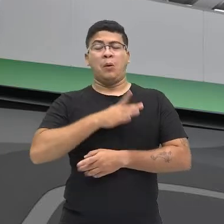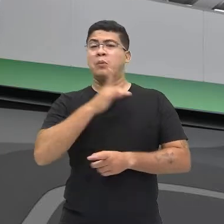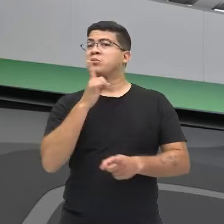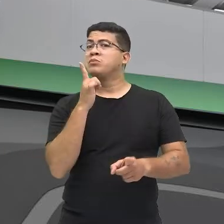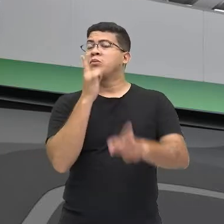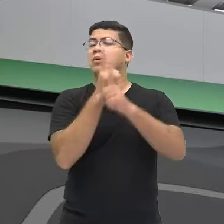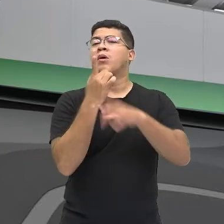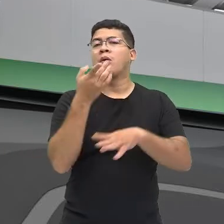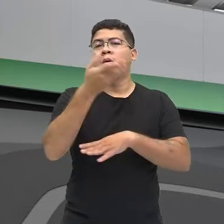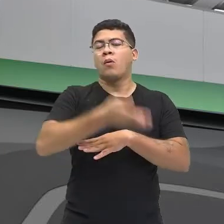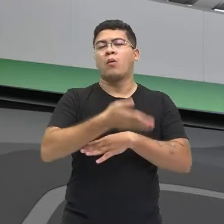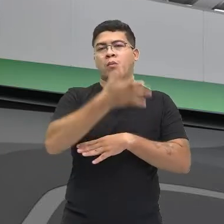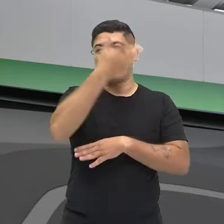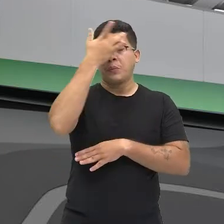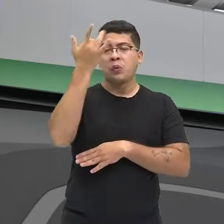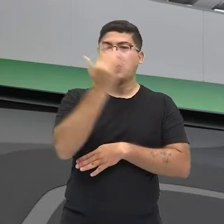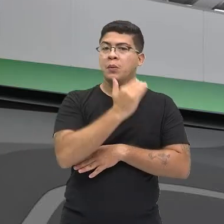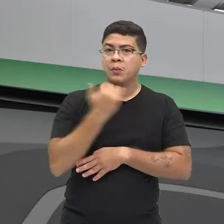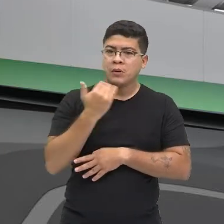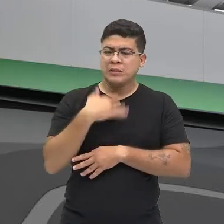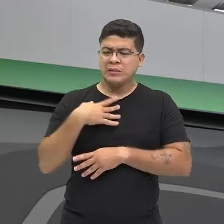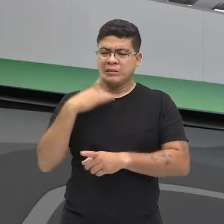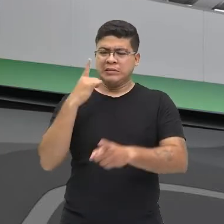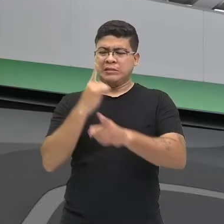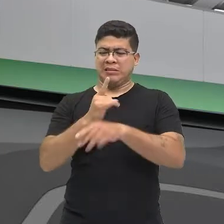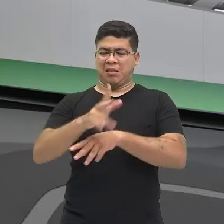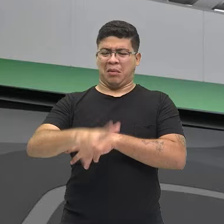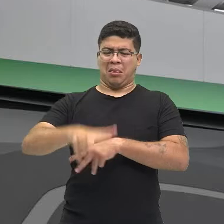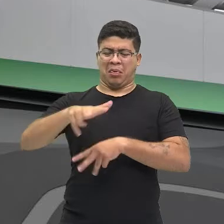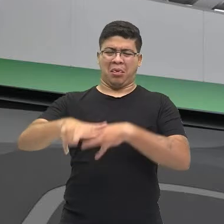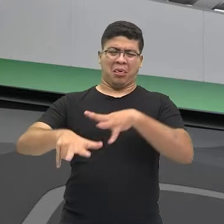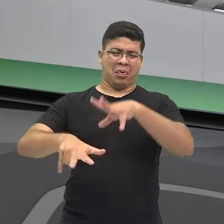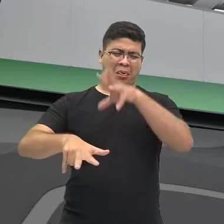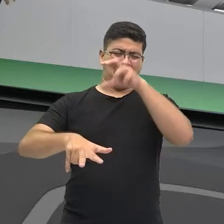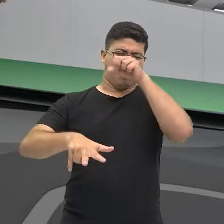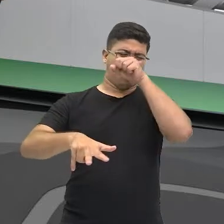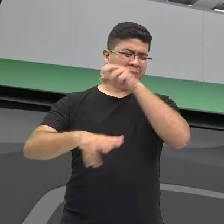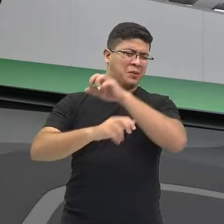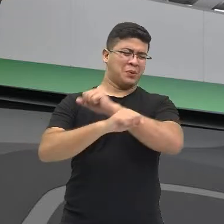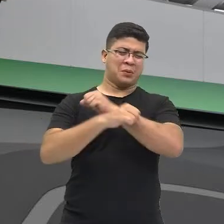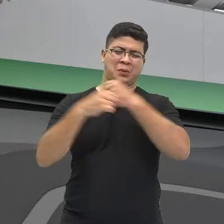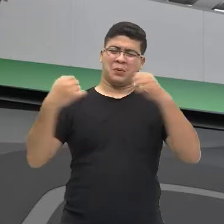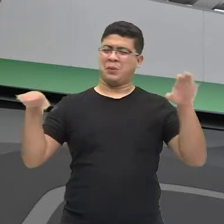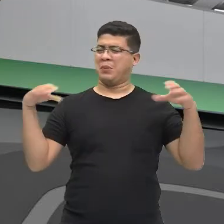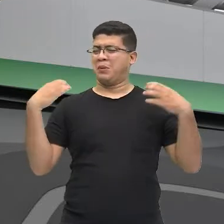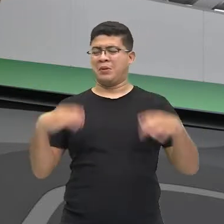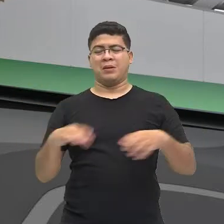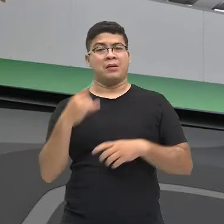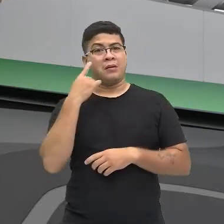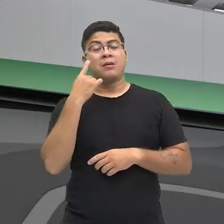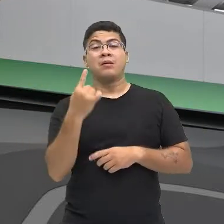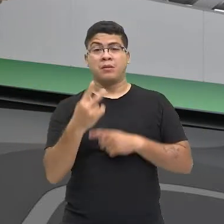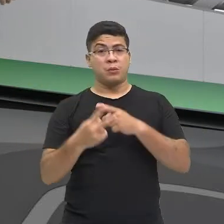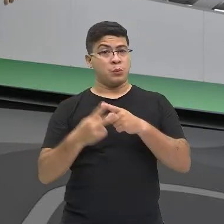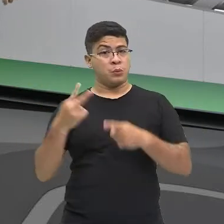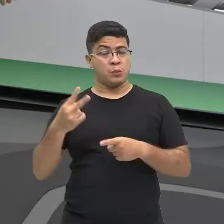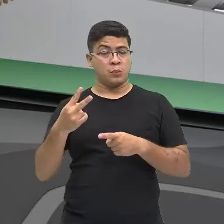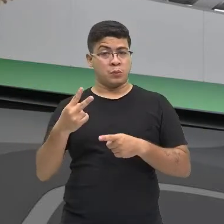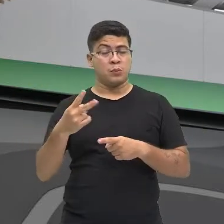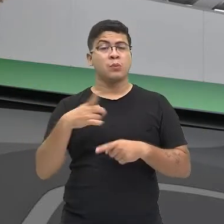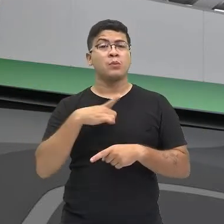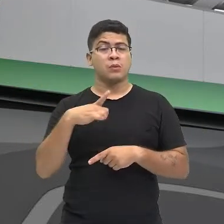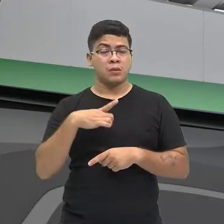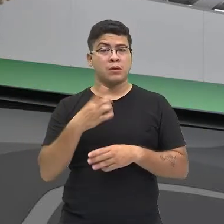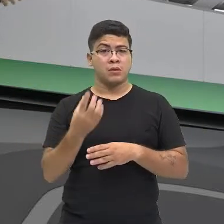já em estado de decomposição, de longe a gente sente o cheiro. Por quê? Por causa de duas aminas que estão presentes